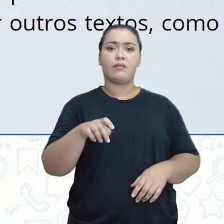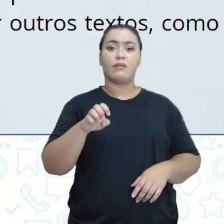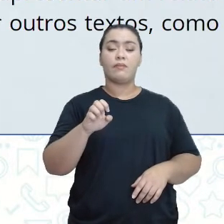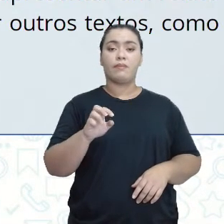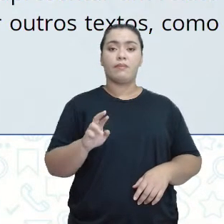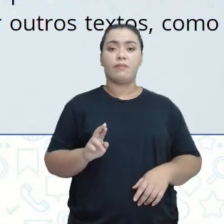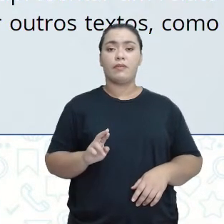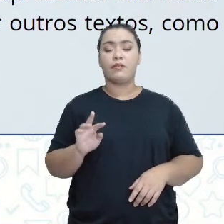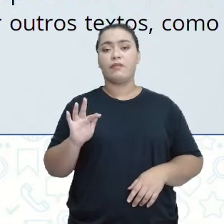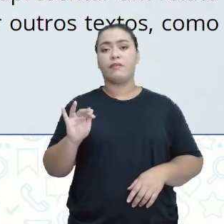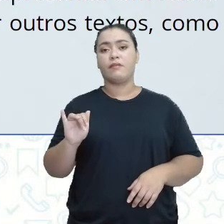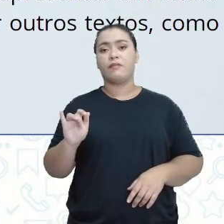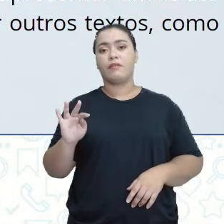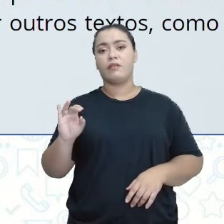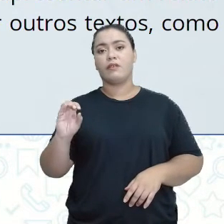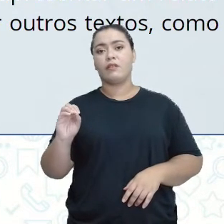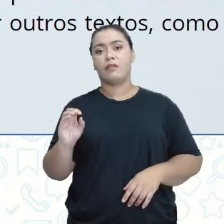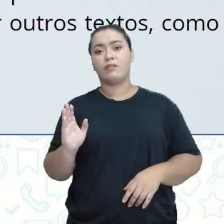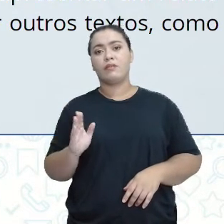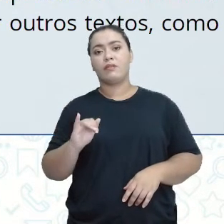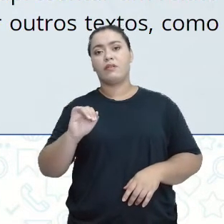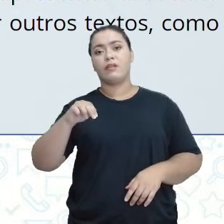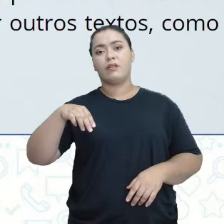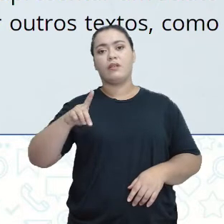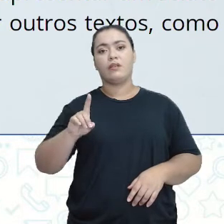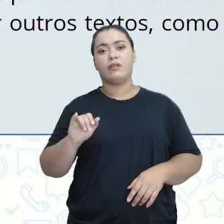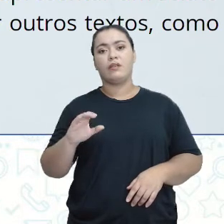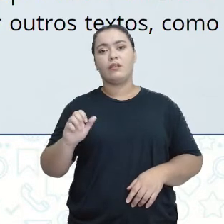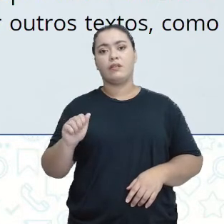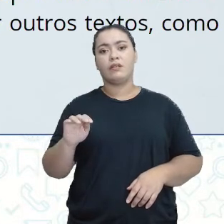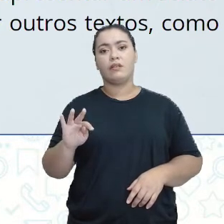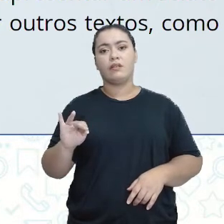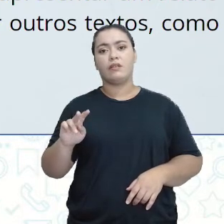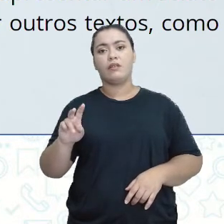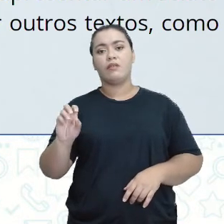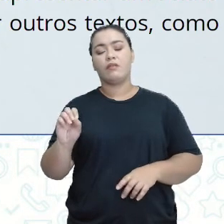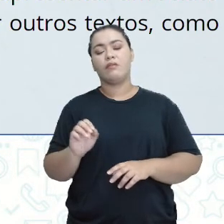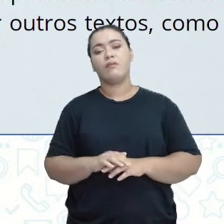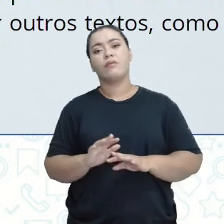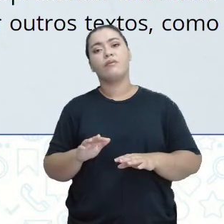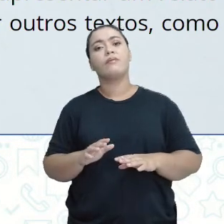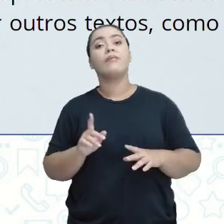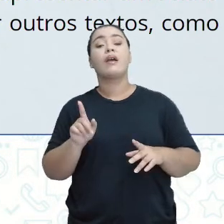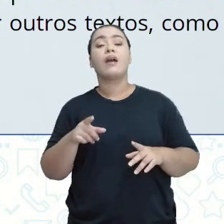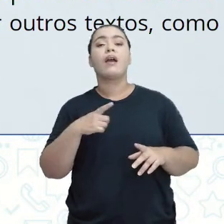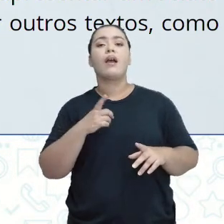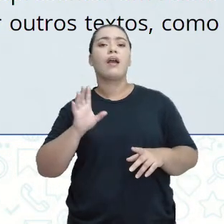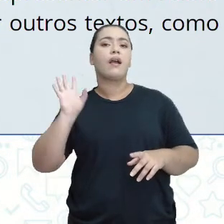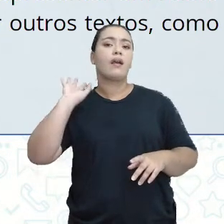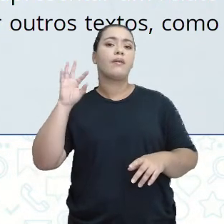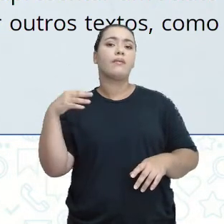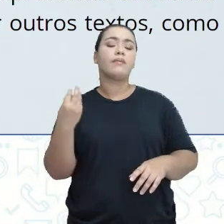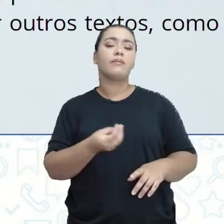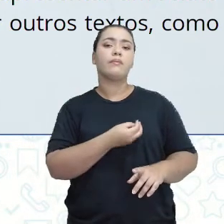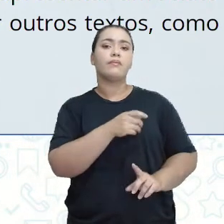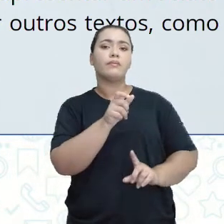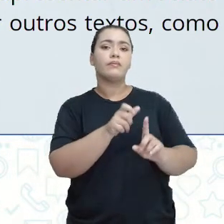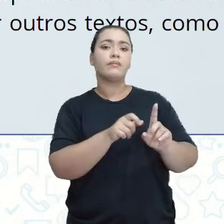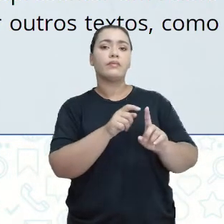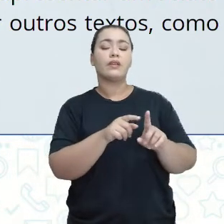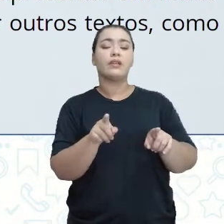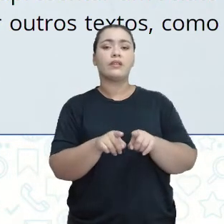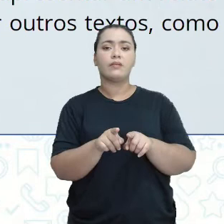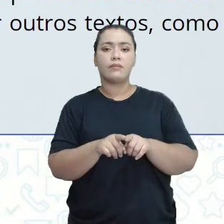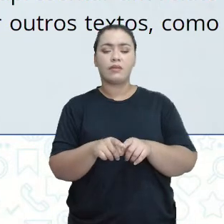presente. E aí, por trabalhar com diferentes tempos e espaços, a biografia apresenta comumente adjuntos adverbiais de